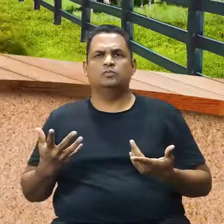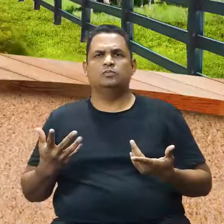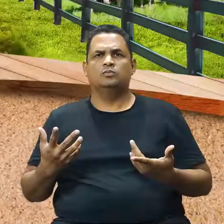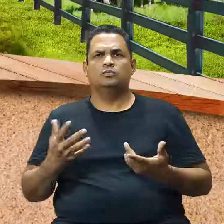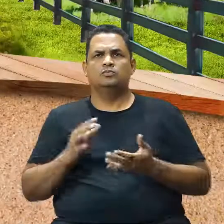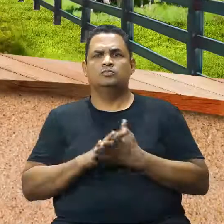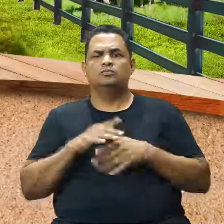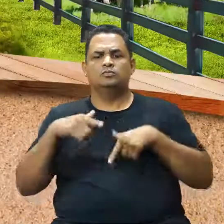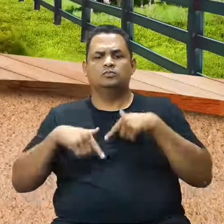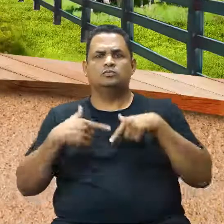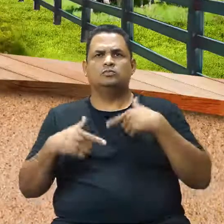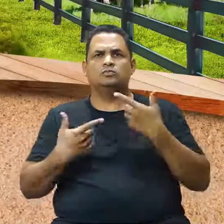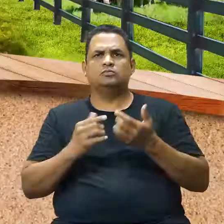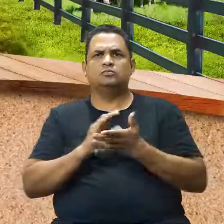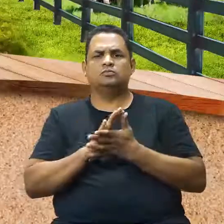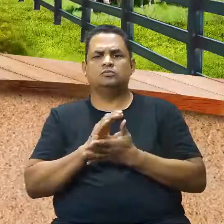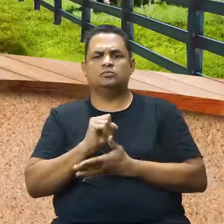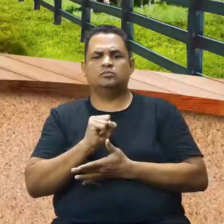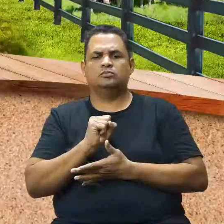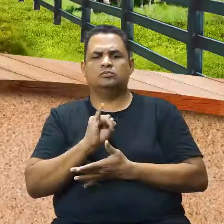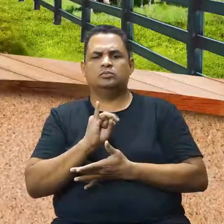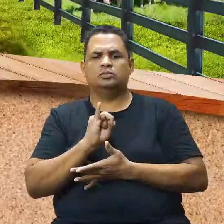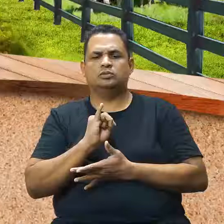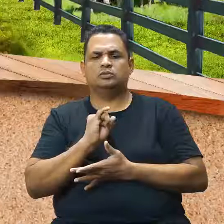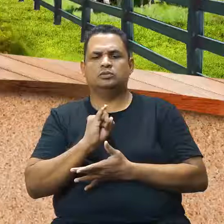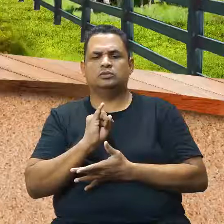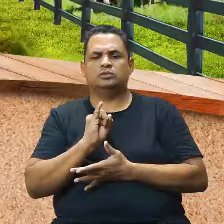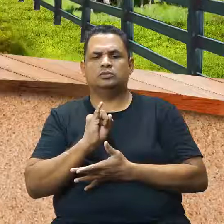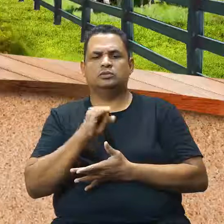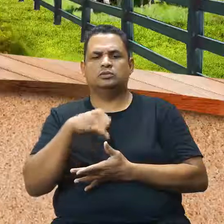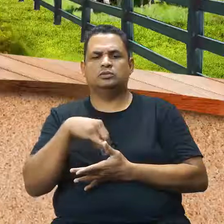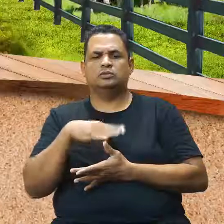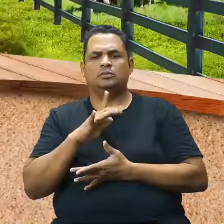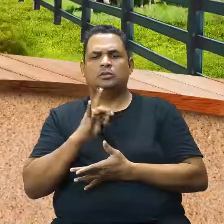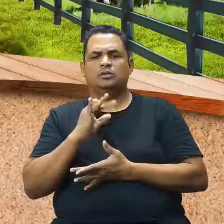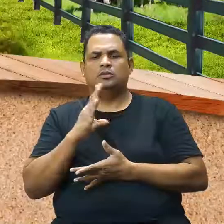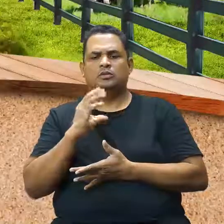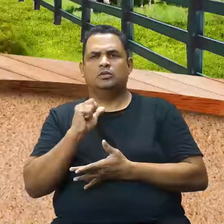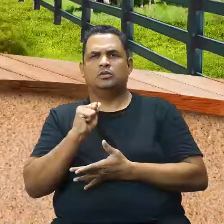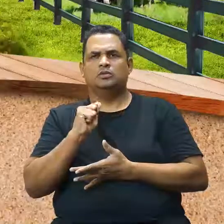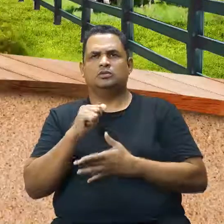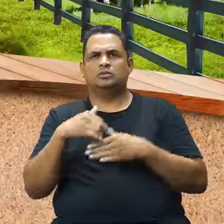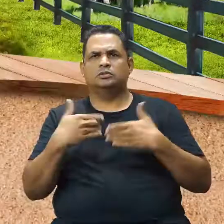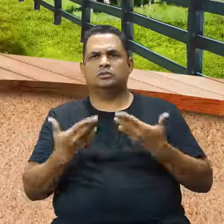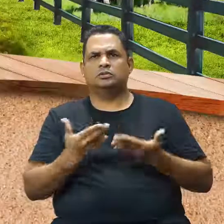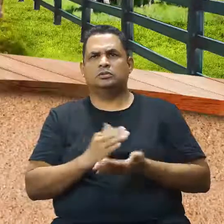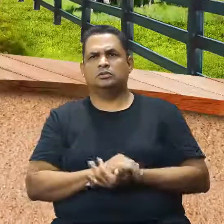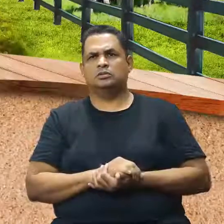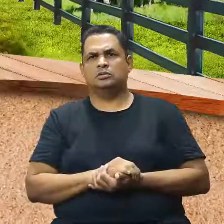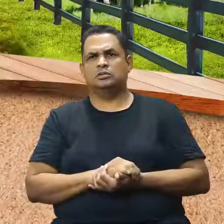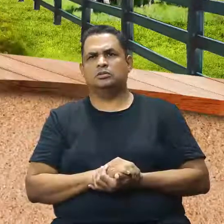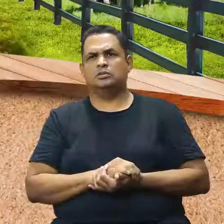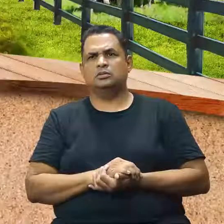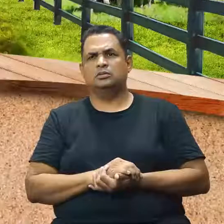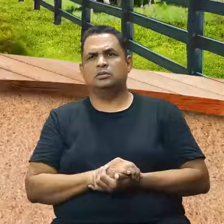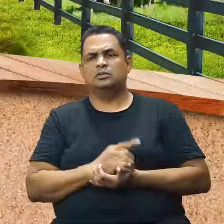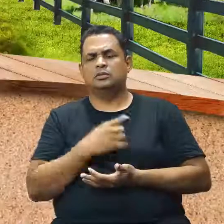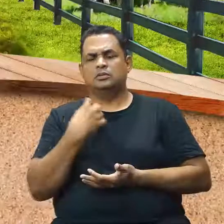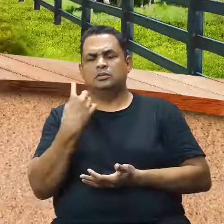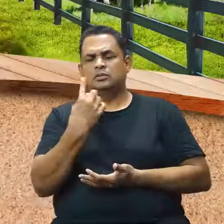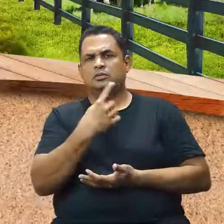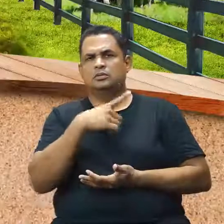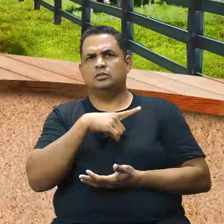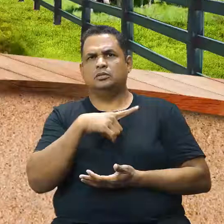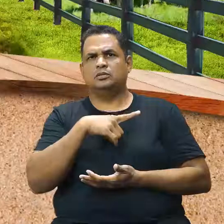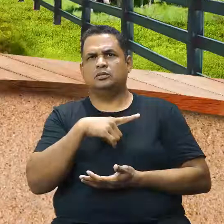na atividade simbiótica dela. Outra comparação que eu vou falar para vocês. Nós